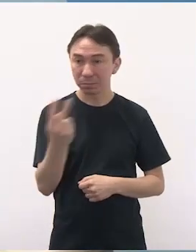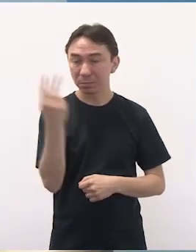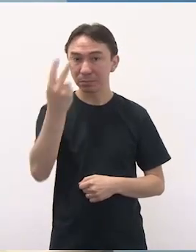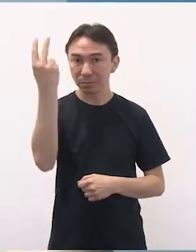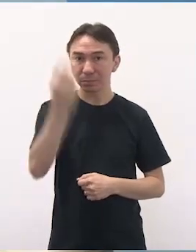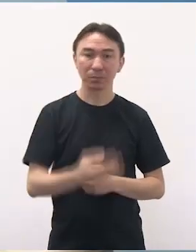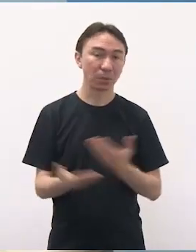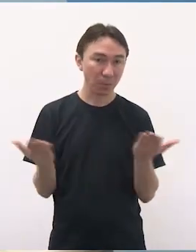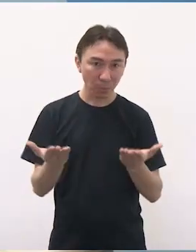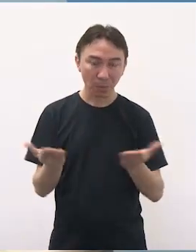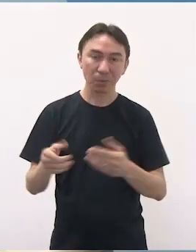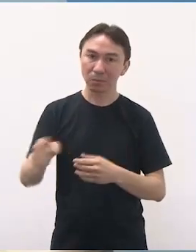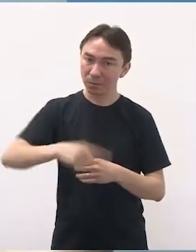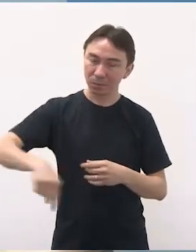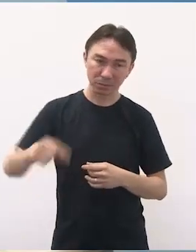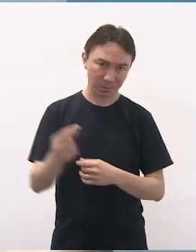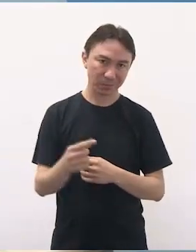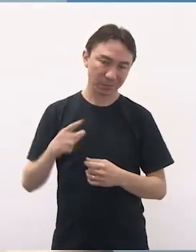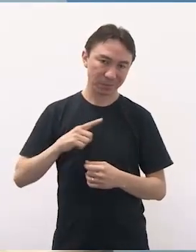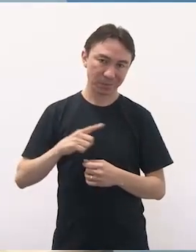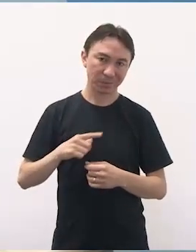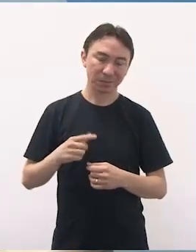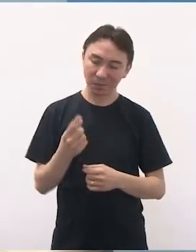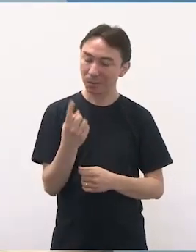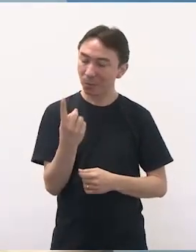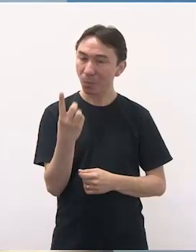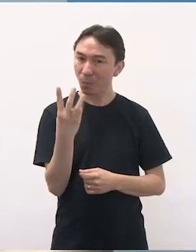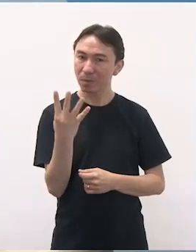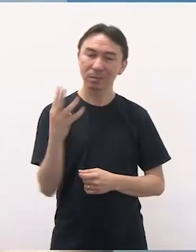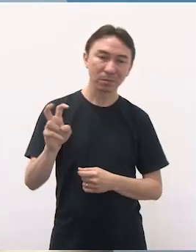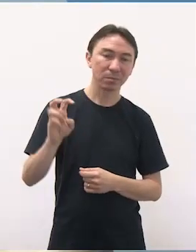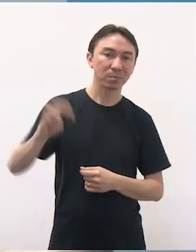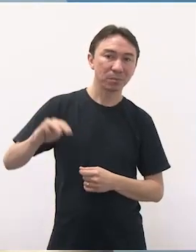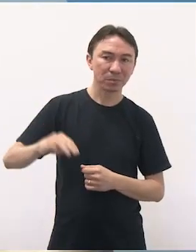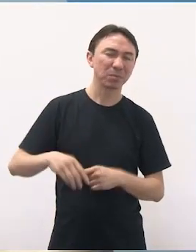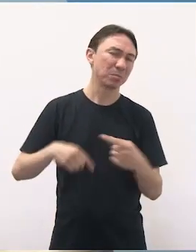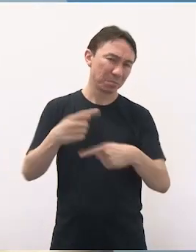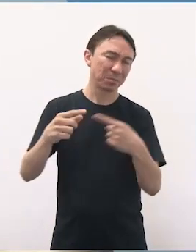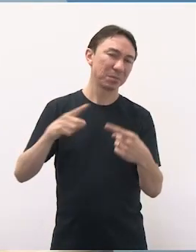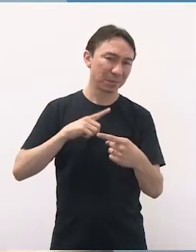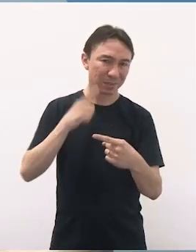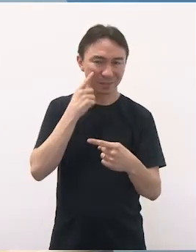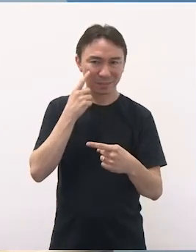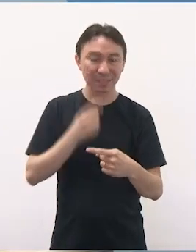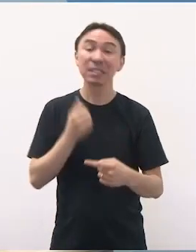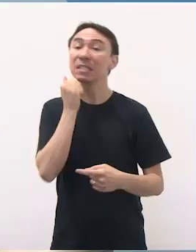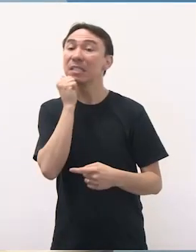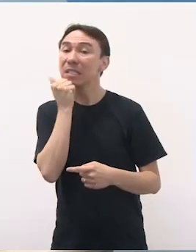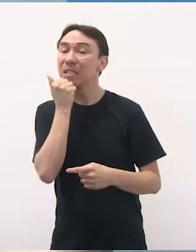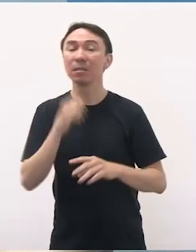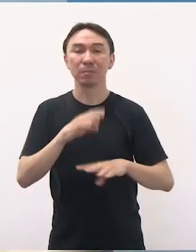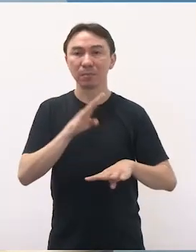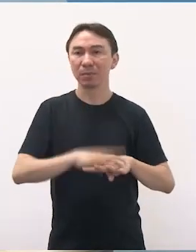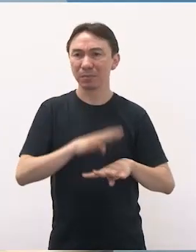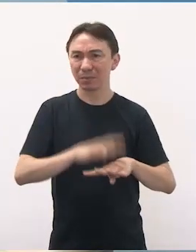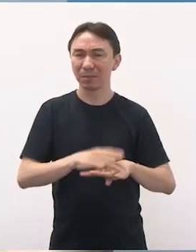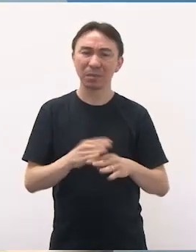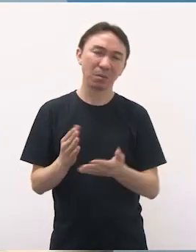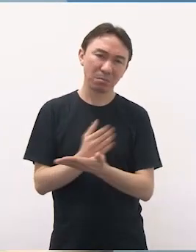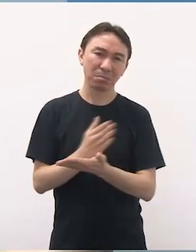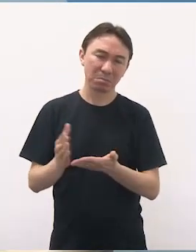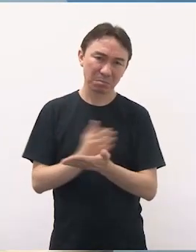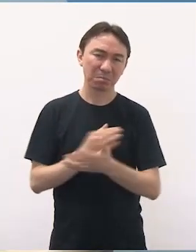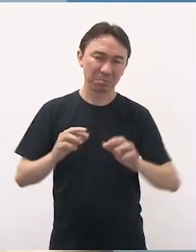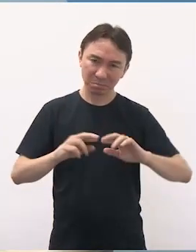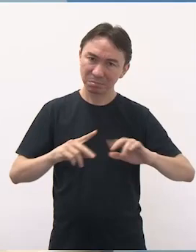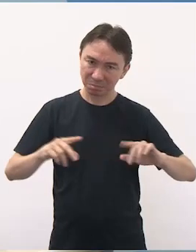primeiros 45 minutos. Depois nós vamos adentrar um pouco dentro da área de ciência na matemática e alguns aspectos didáticos e metodológicos,